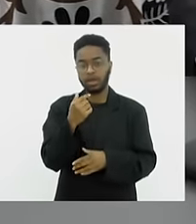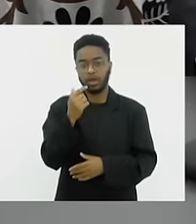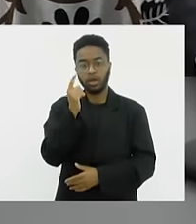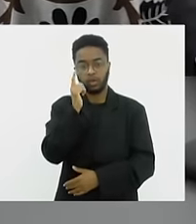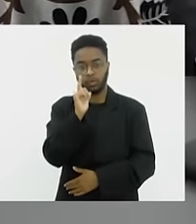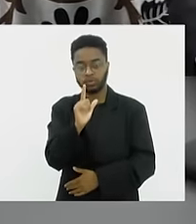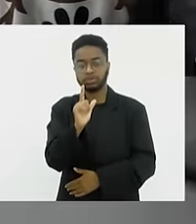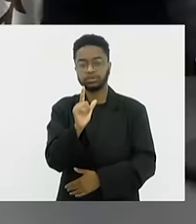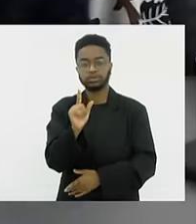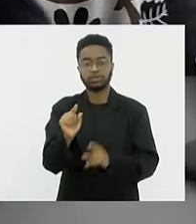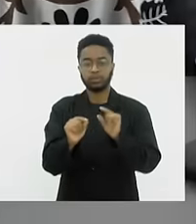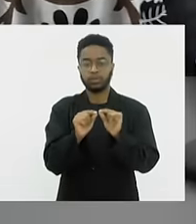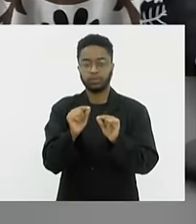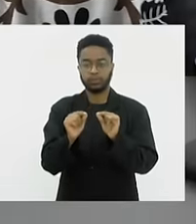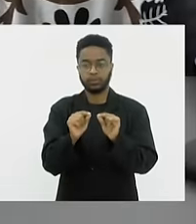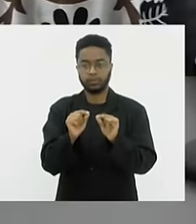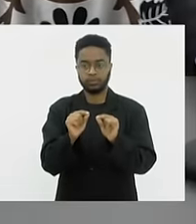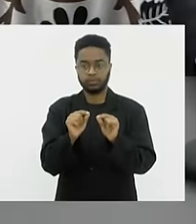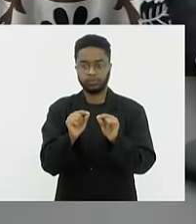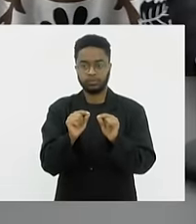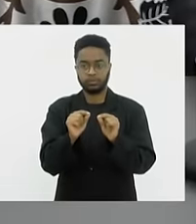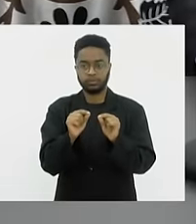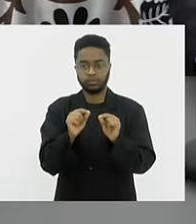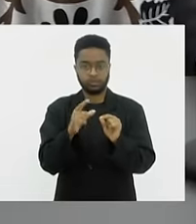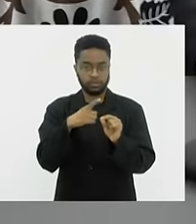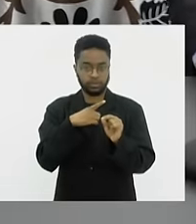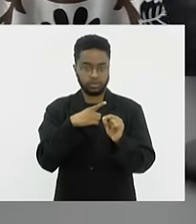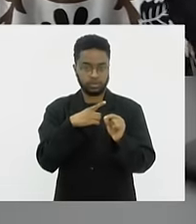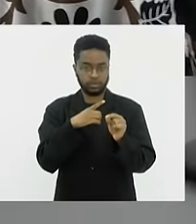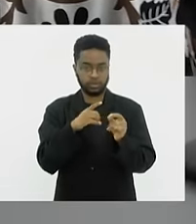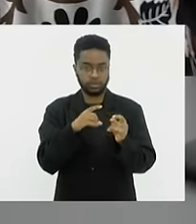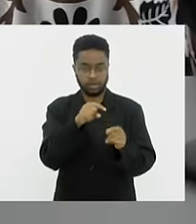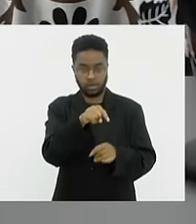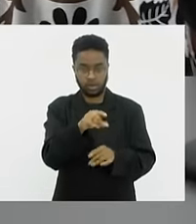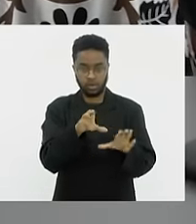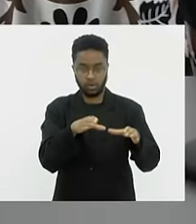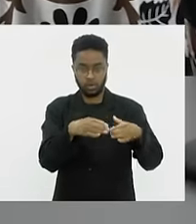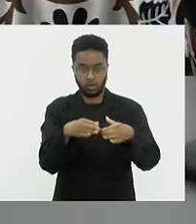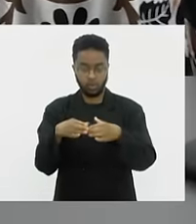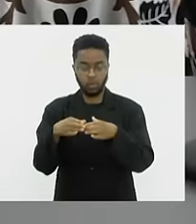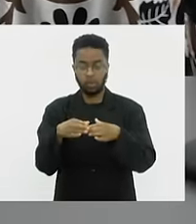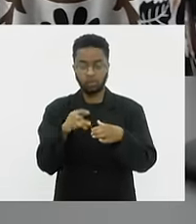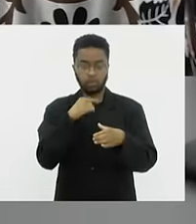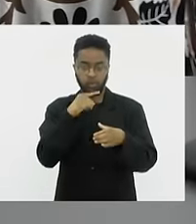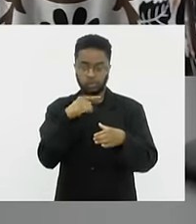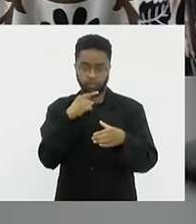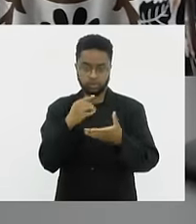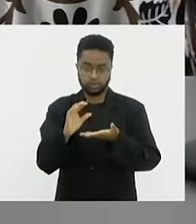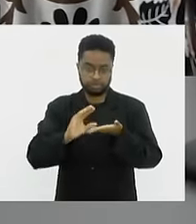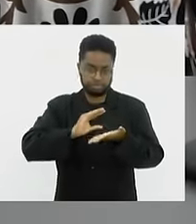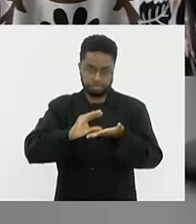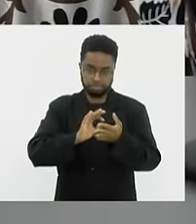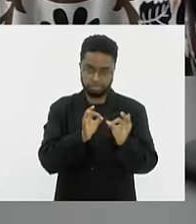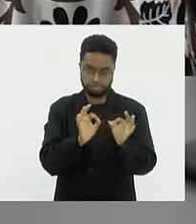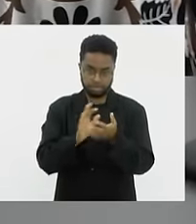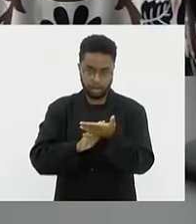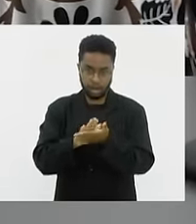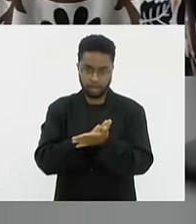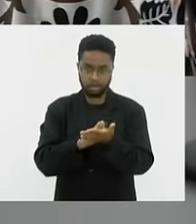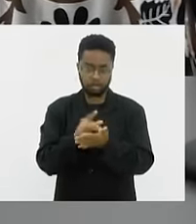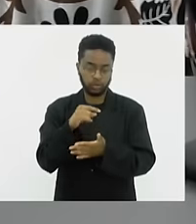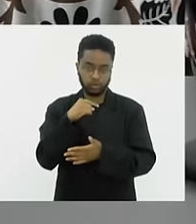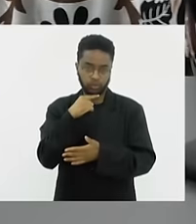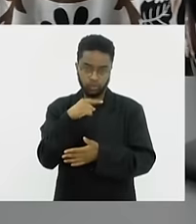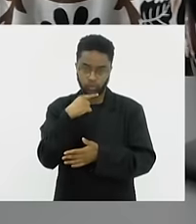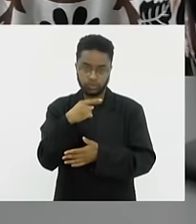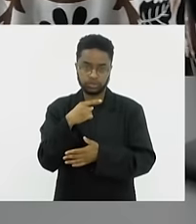pegar os permissionários que estavam numa linha morrendo, que não tinham como faturar, né, não tinham